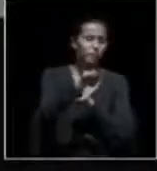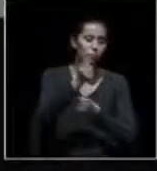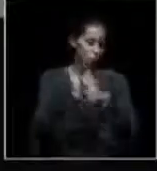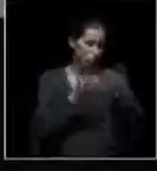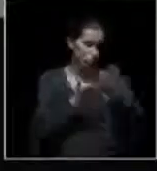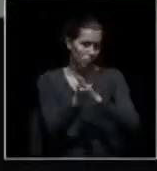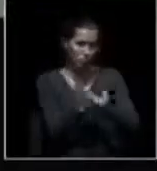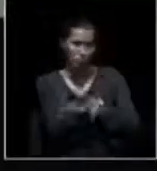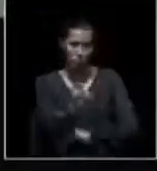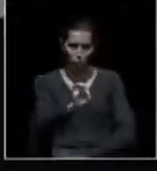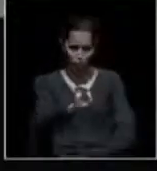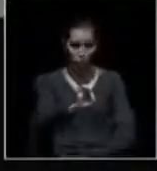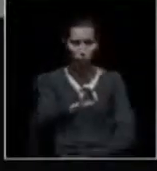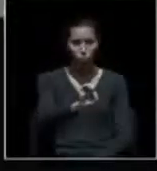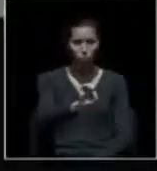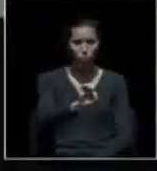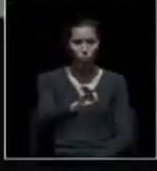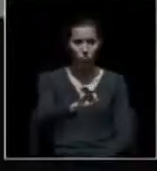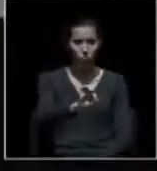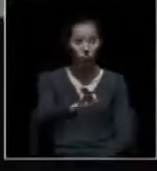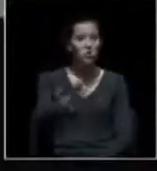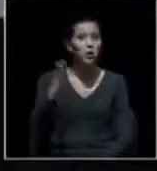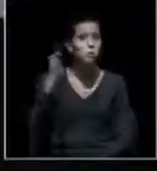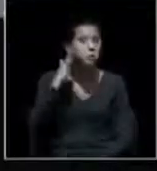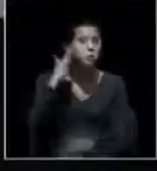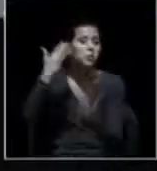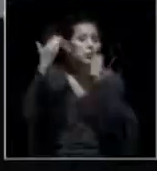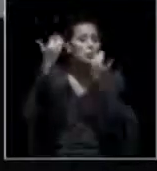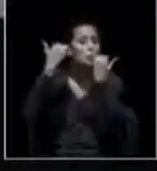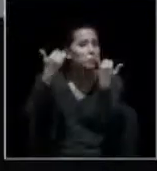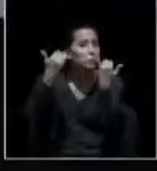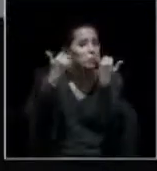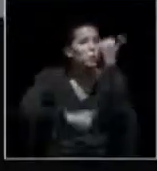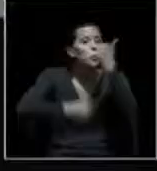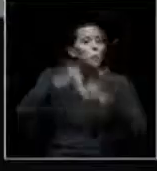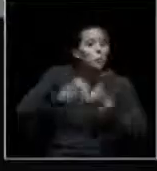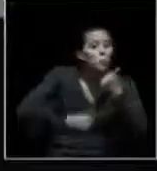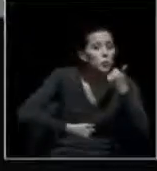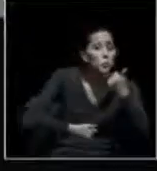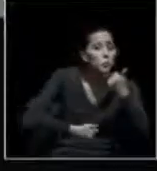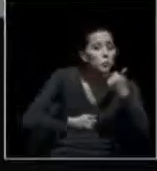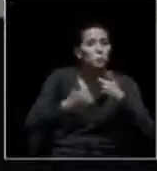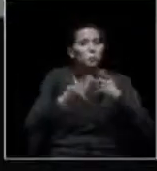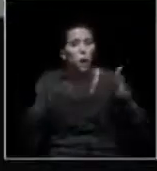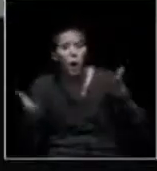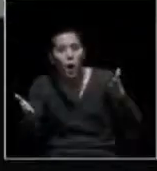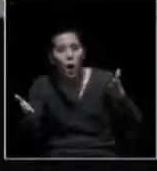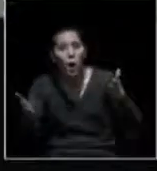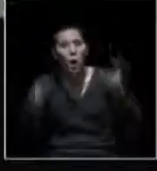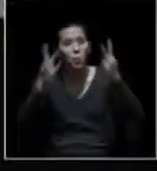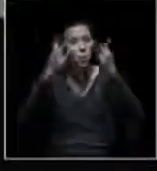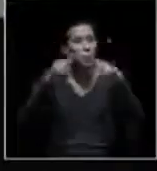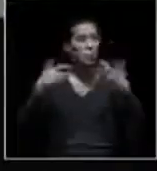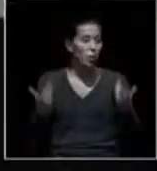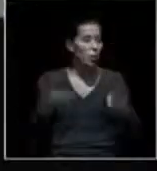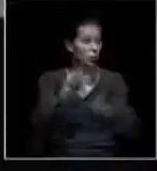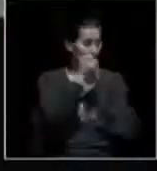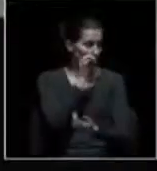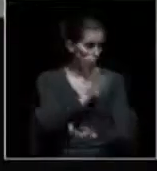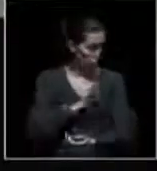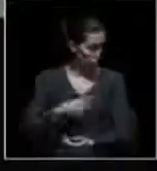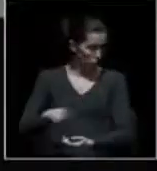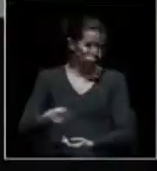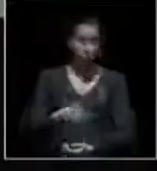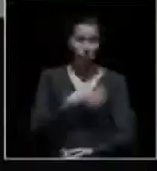apenas 8, não temos atualmente qualquer informação de que este concurso já tenha sido aberto e sobre isso o Sr. Presidente também